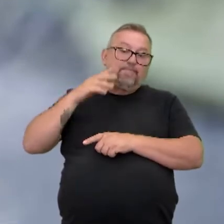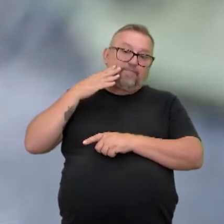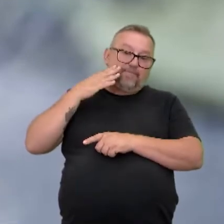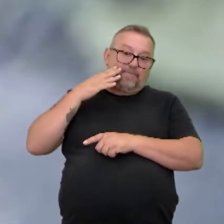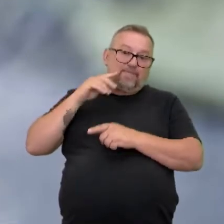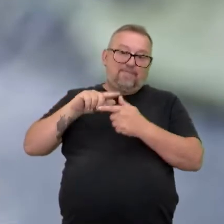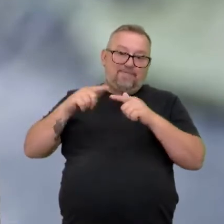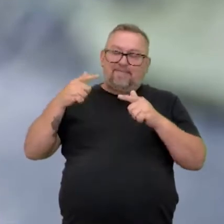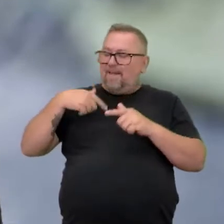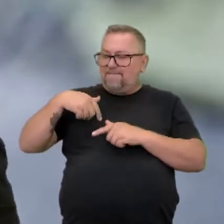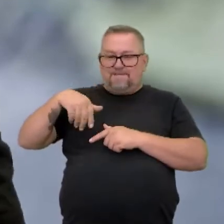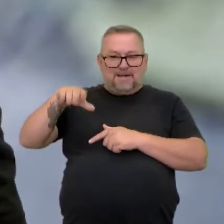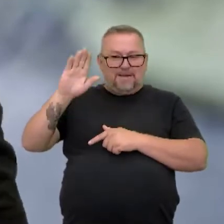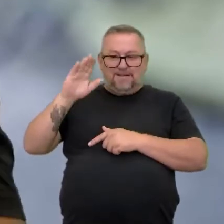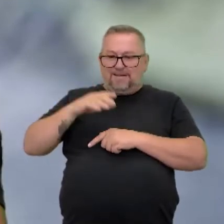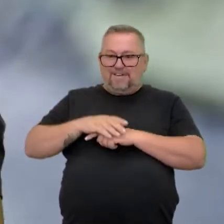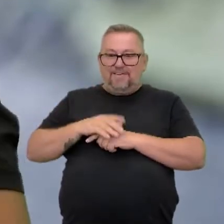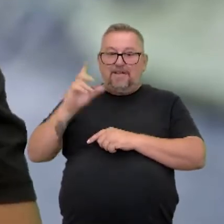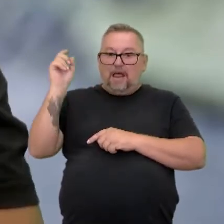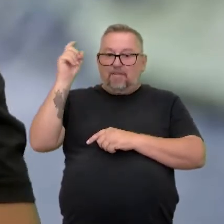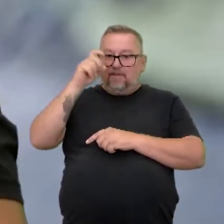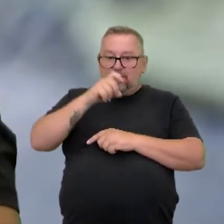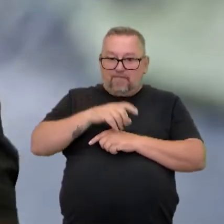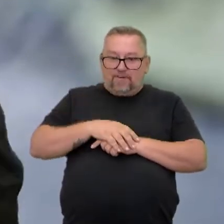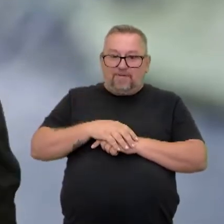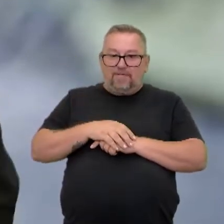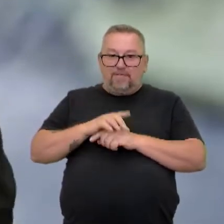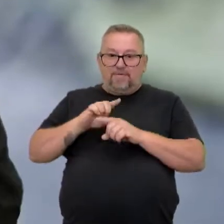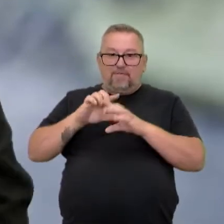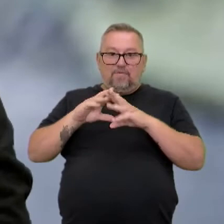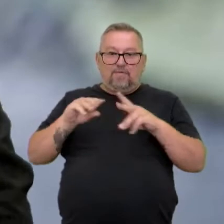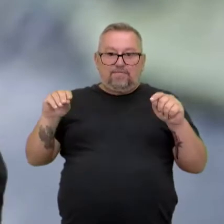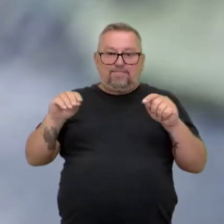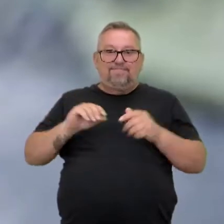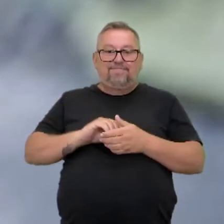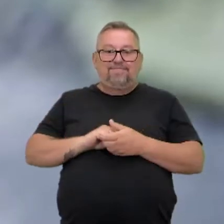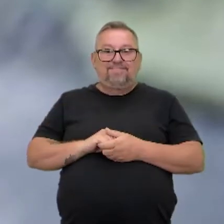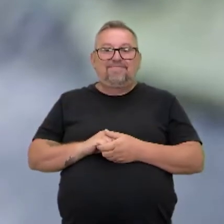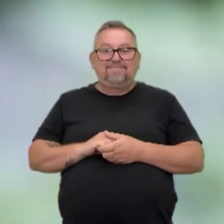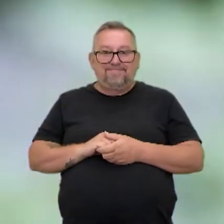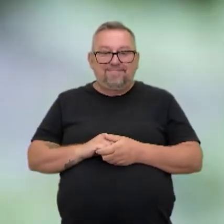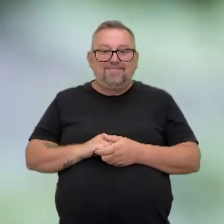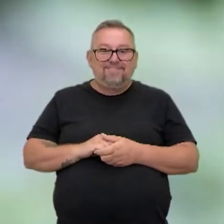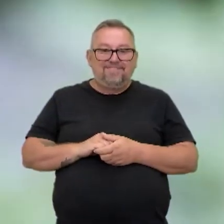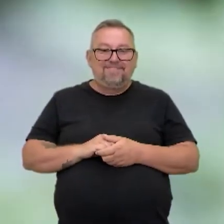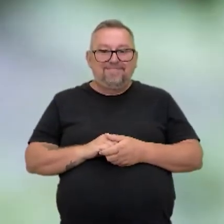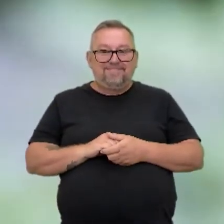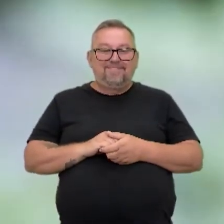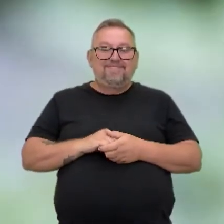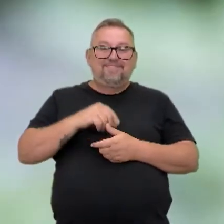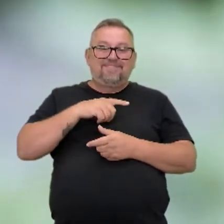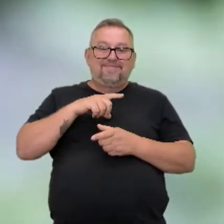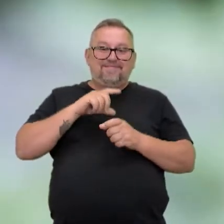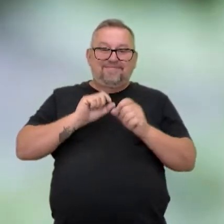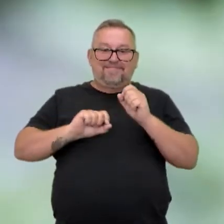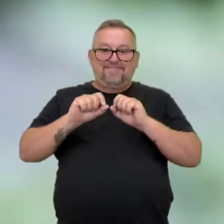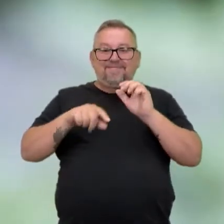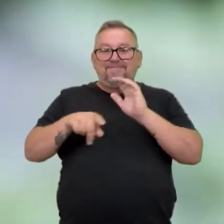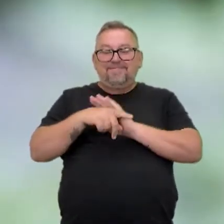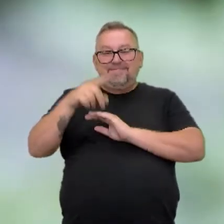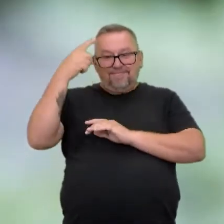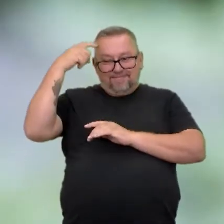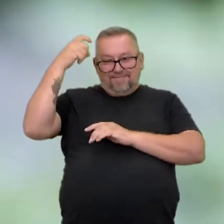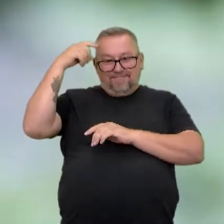gene, vai. Se é difícil, se é nichado, flopa. Entendi. Então, tem muito a ver com a questão do processo de